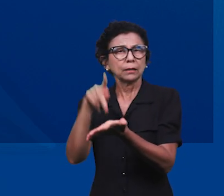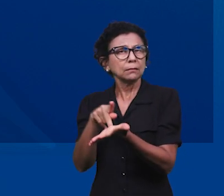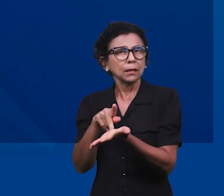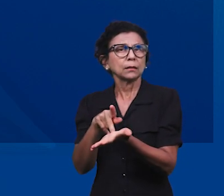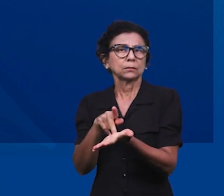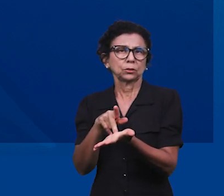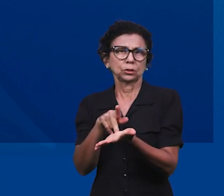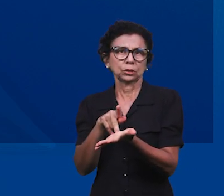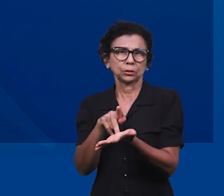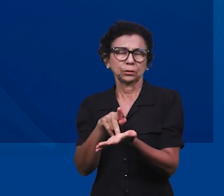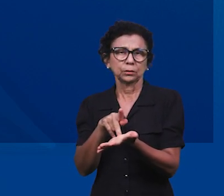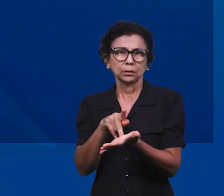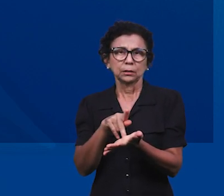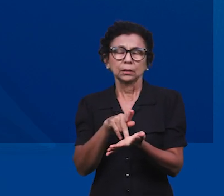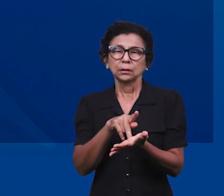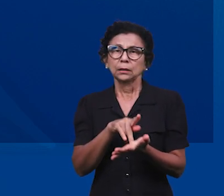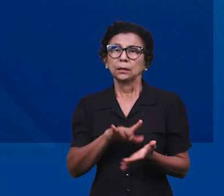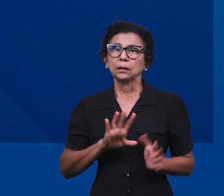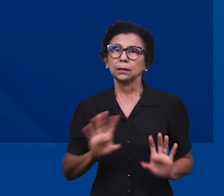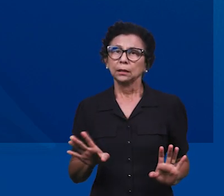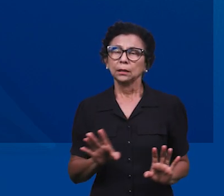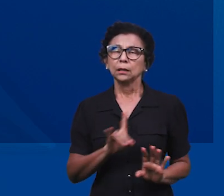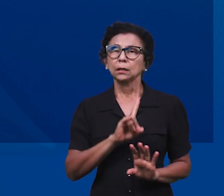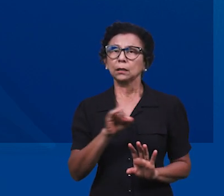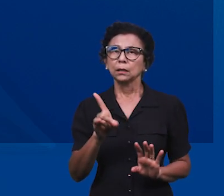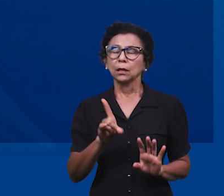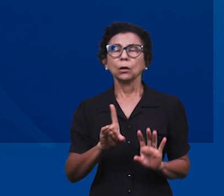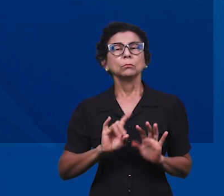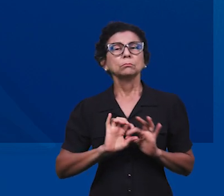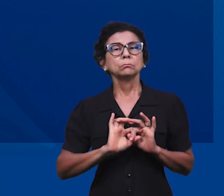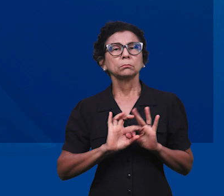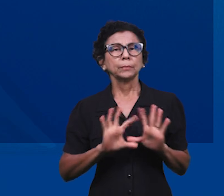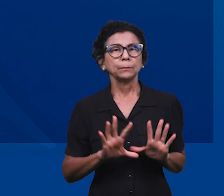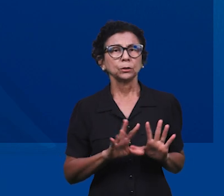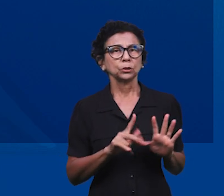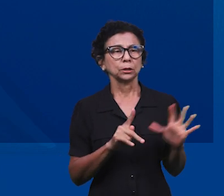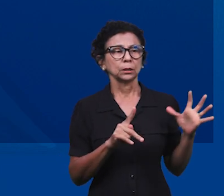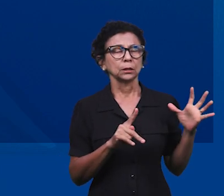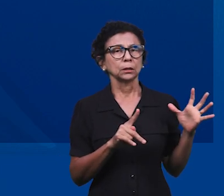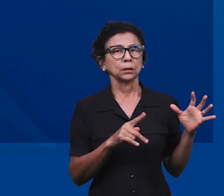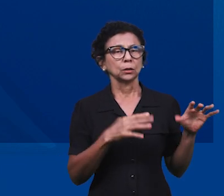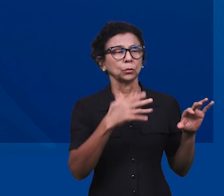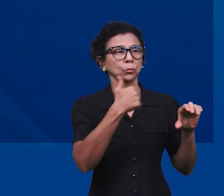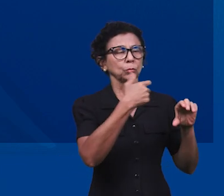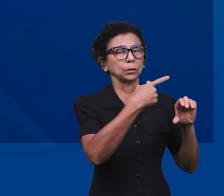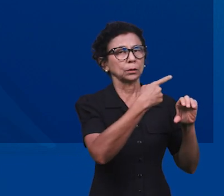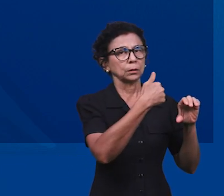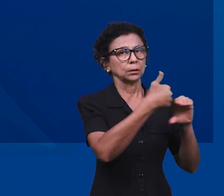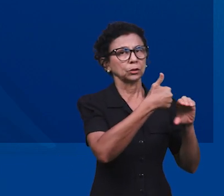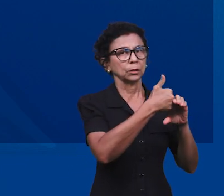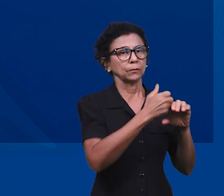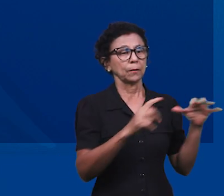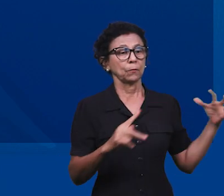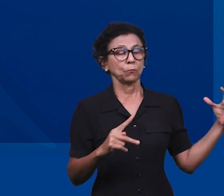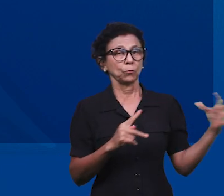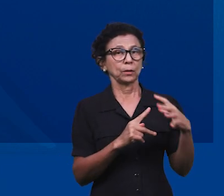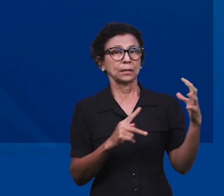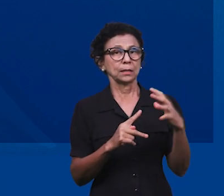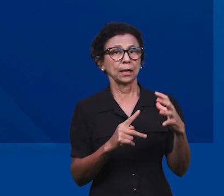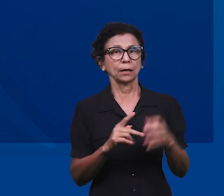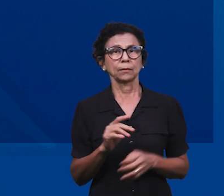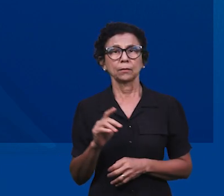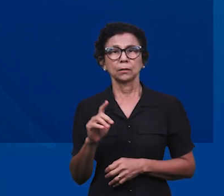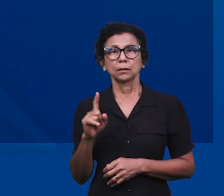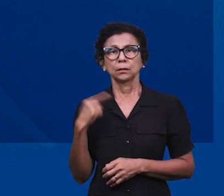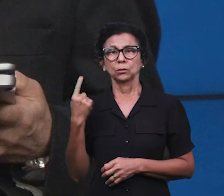que esse cristianismo entre no nosso coração e nós venhamos perder a salvação. Amém? A todos